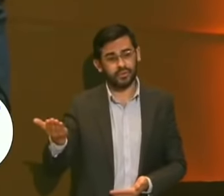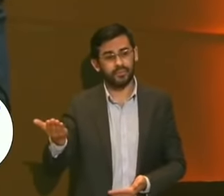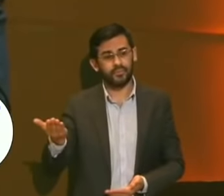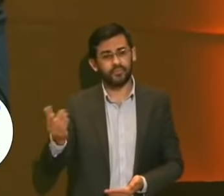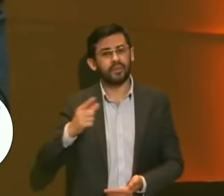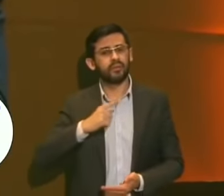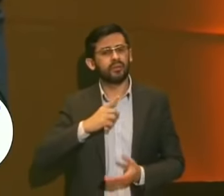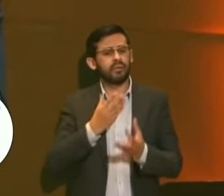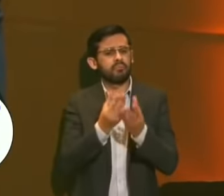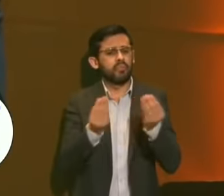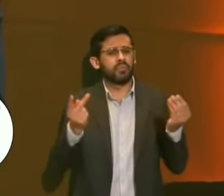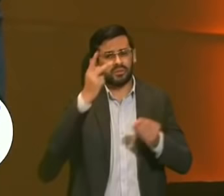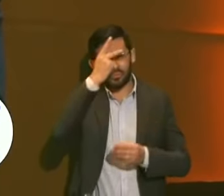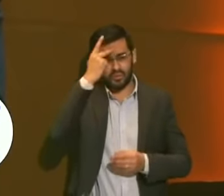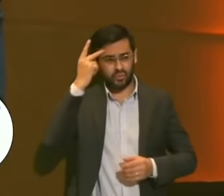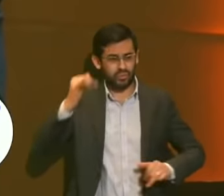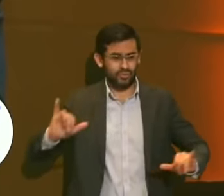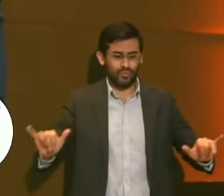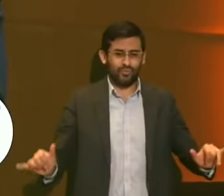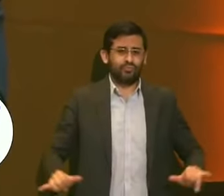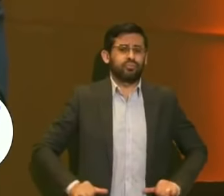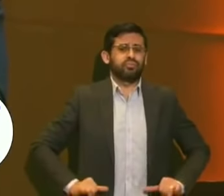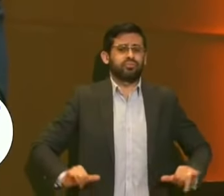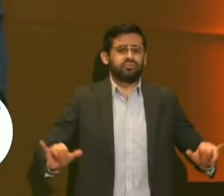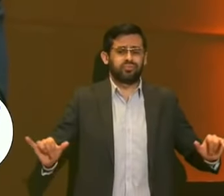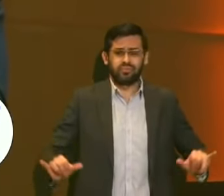Gente, tem tanta gente sofrendo por causa de